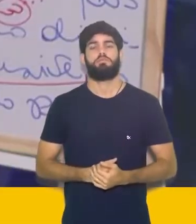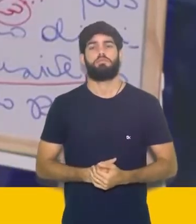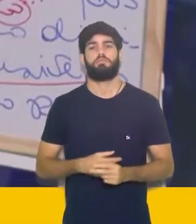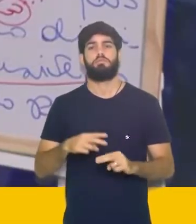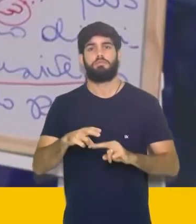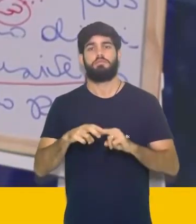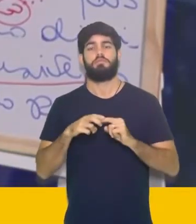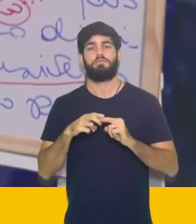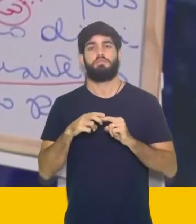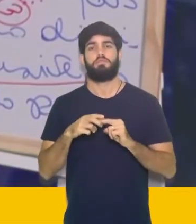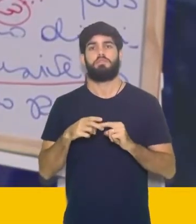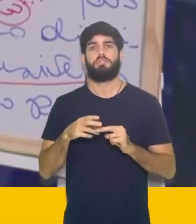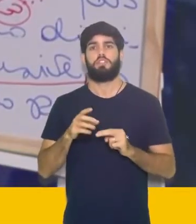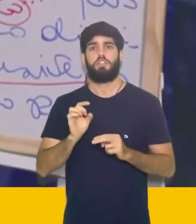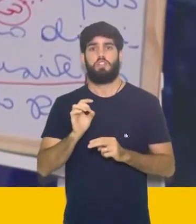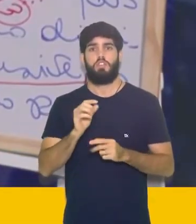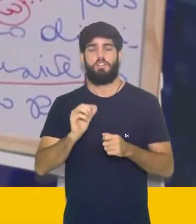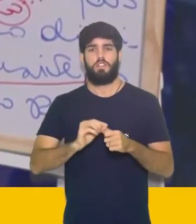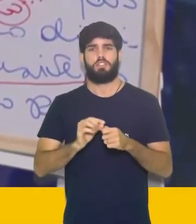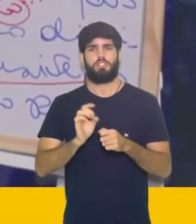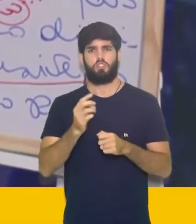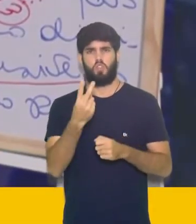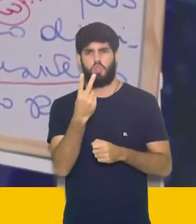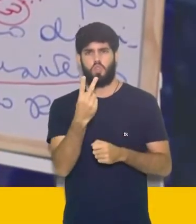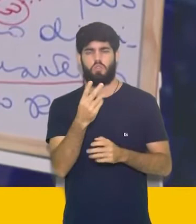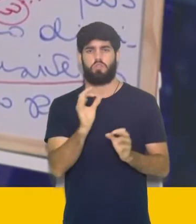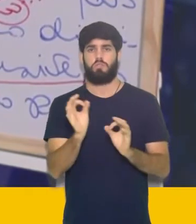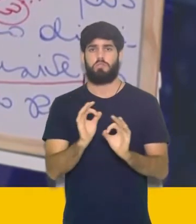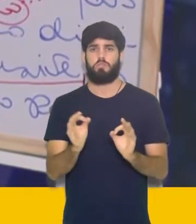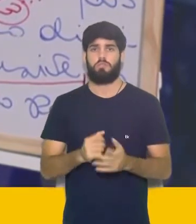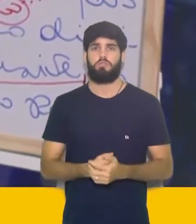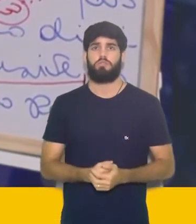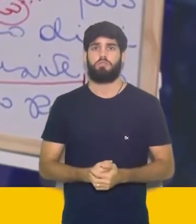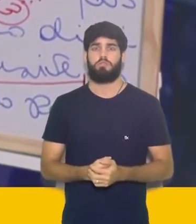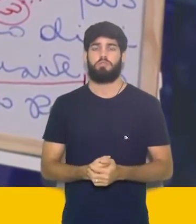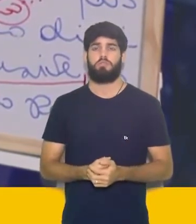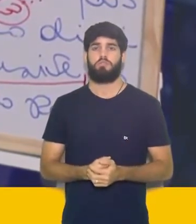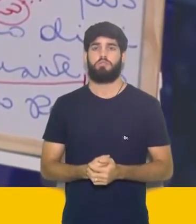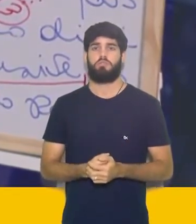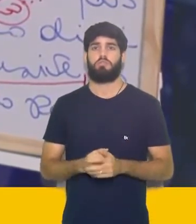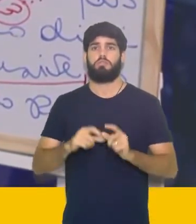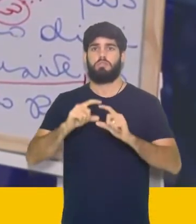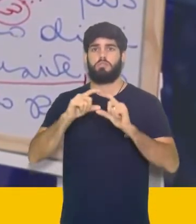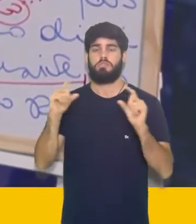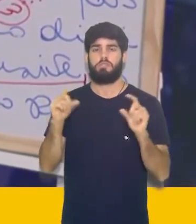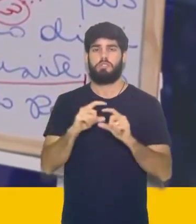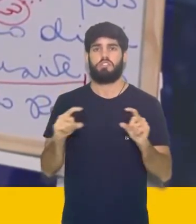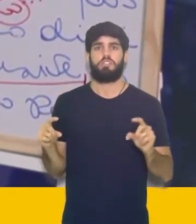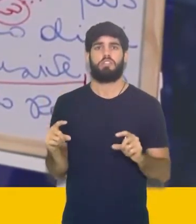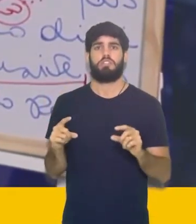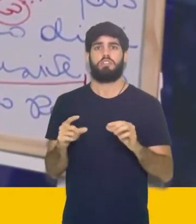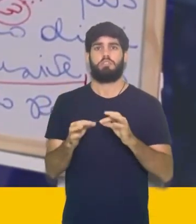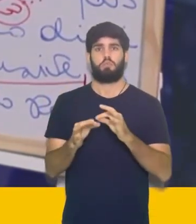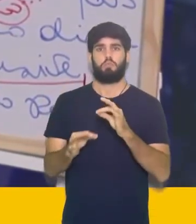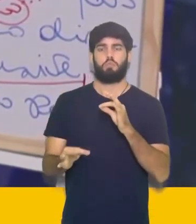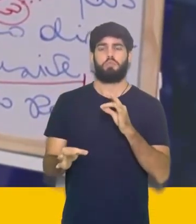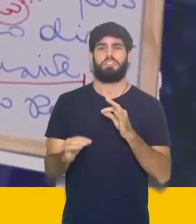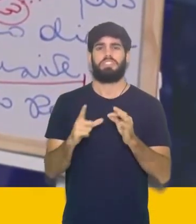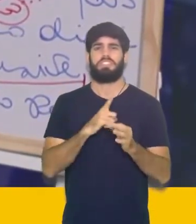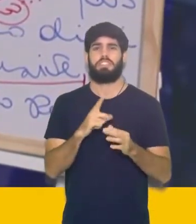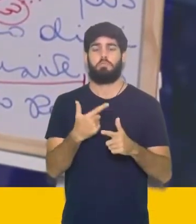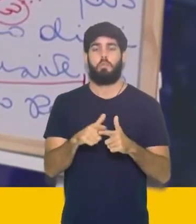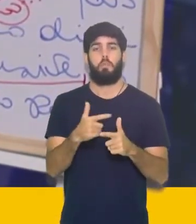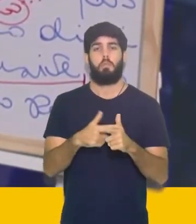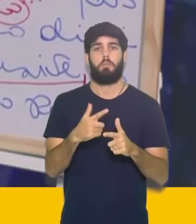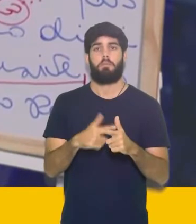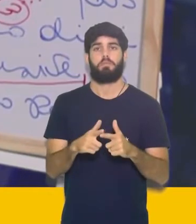5. Por isso que eu não vou dizer a você passar só com 2. Gente, o período grande e longo,